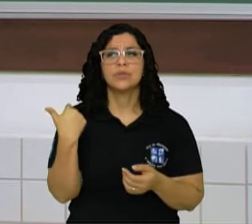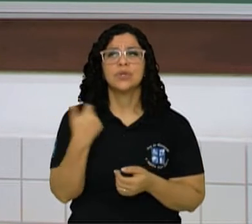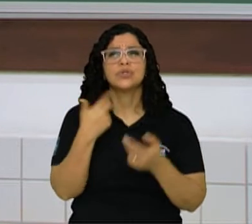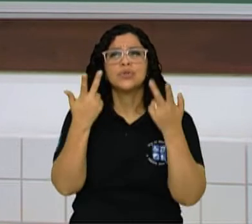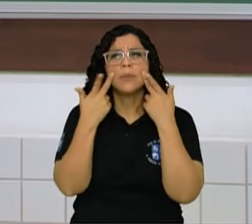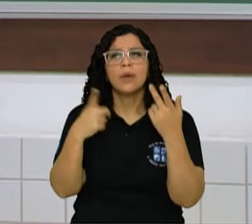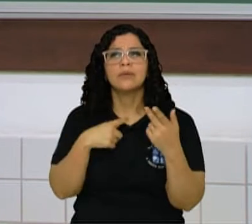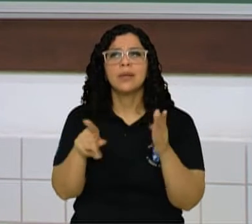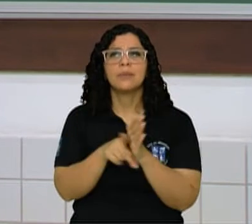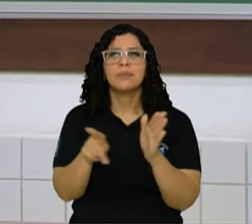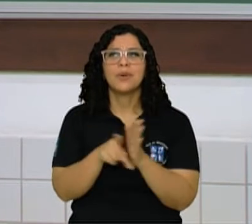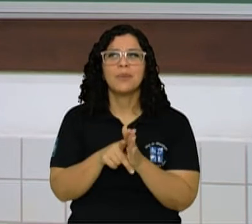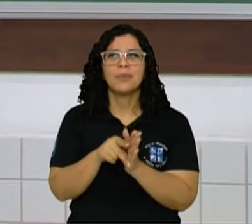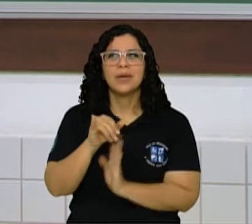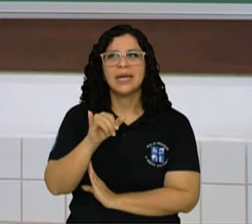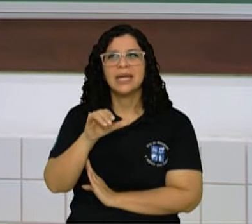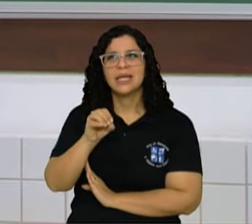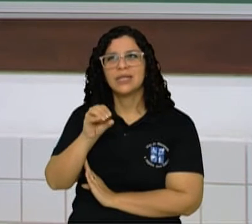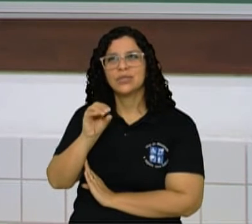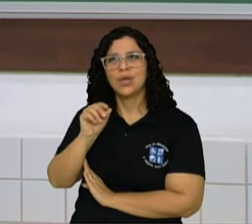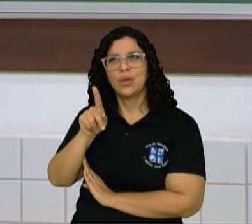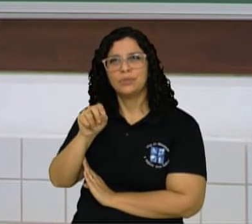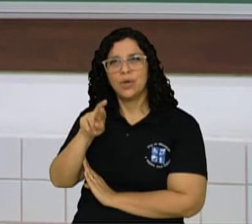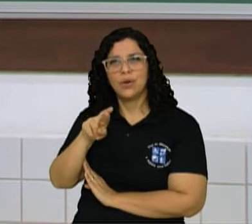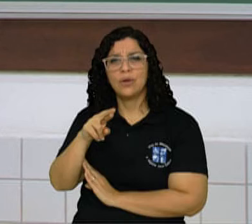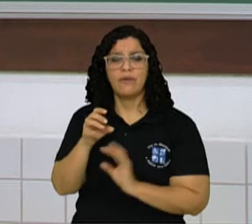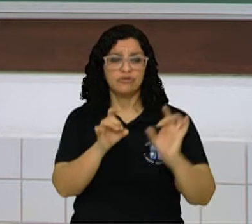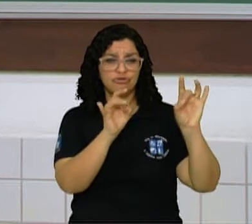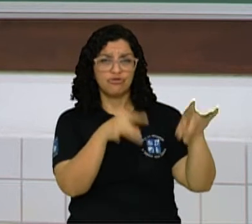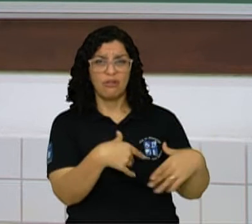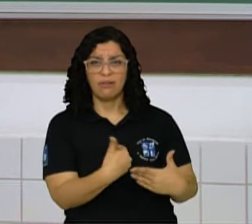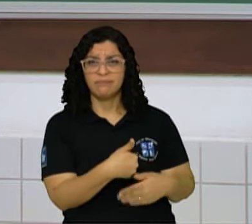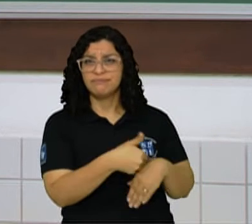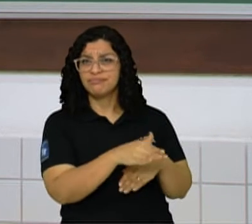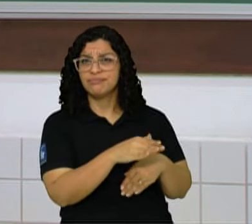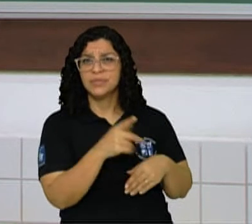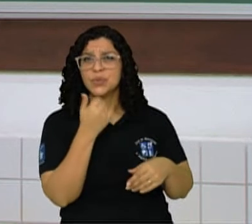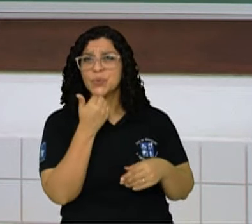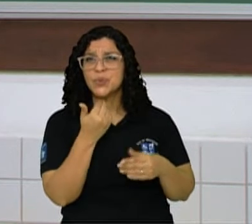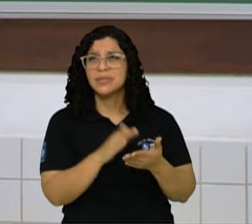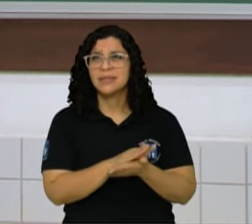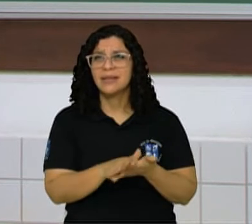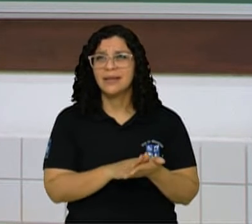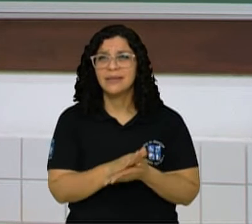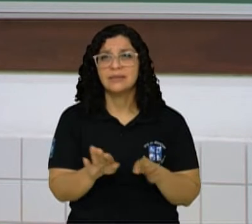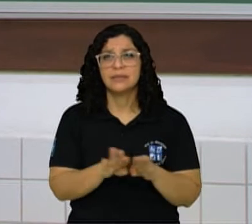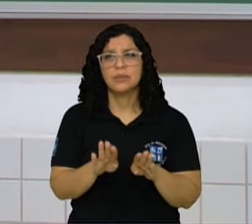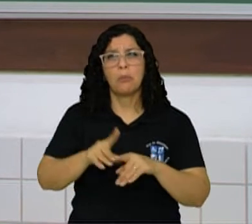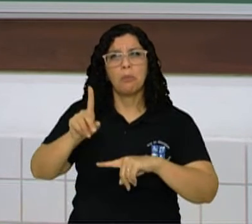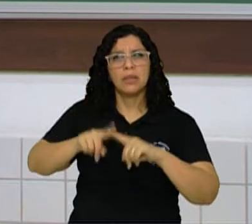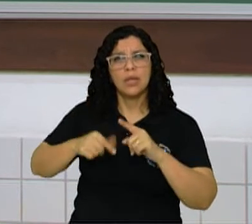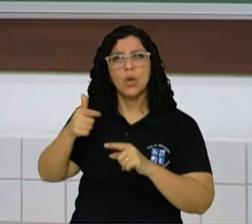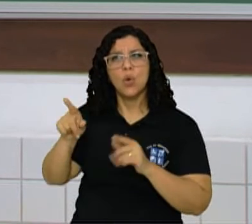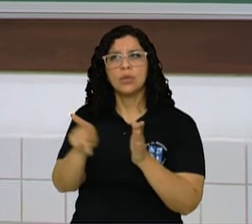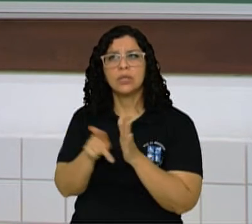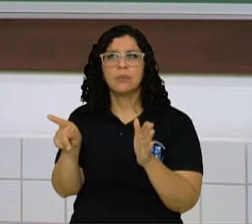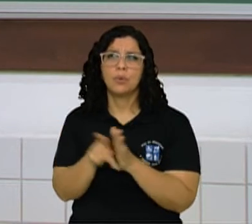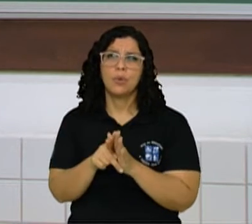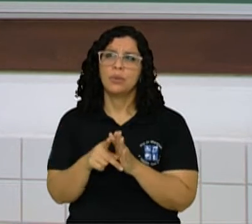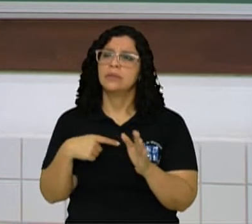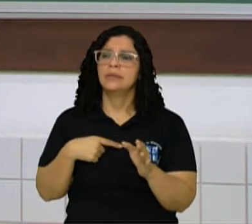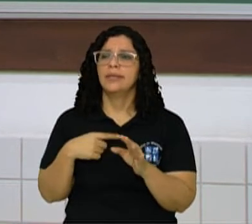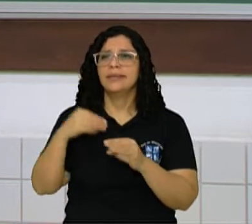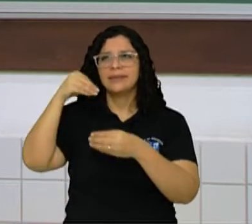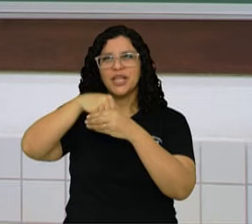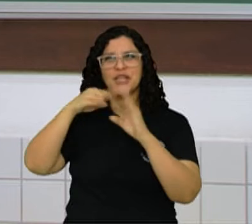geralmente temos algum isopor e esse isopor ele é descartado, né? Então, quando você compra um material elétrico,